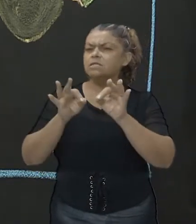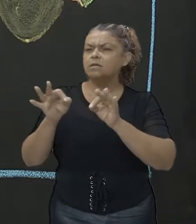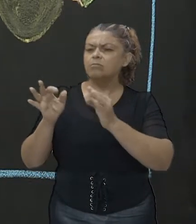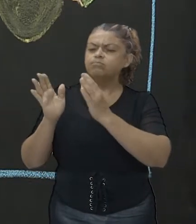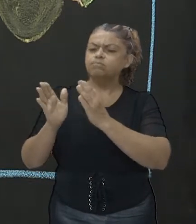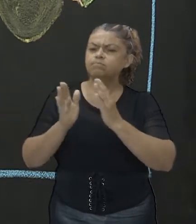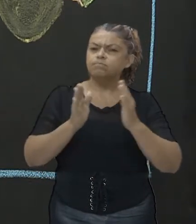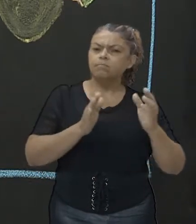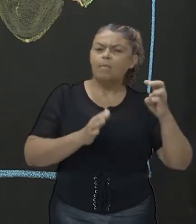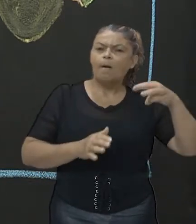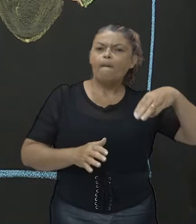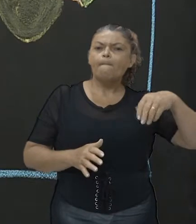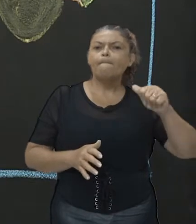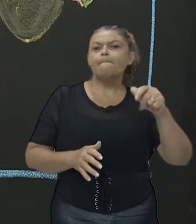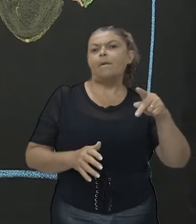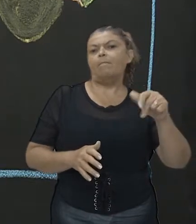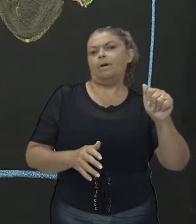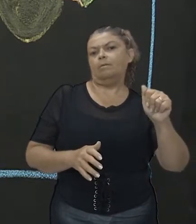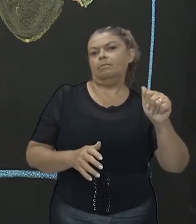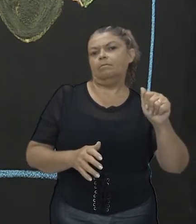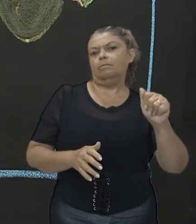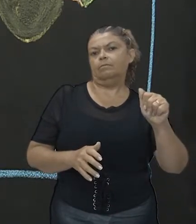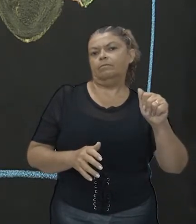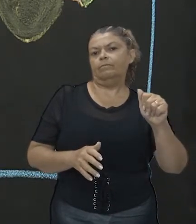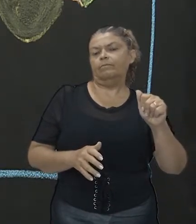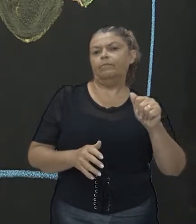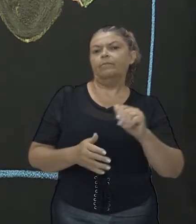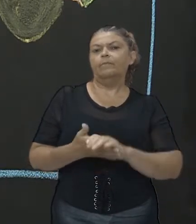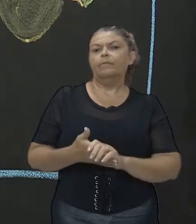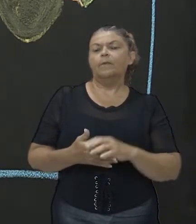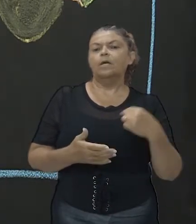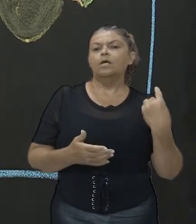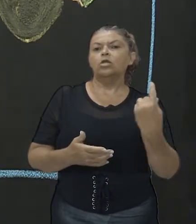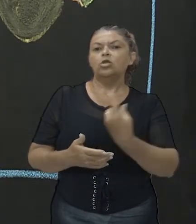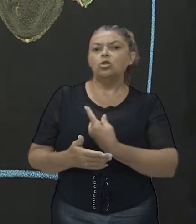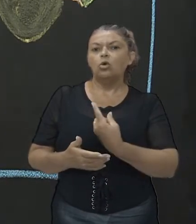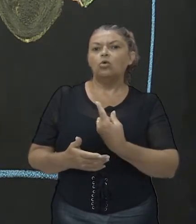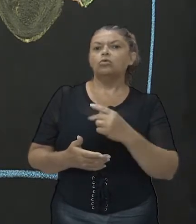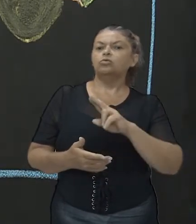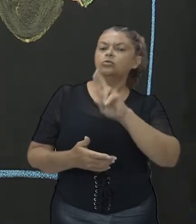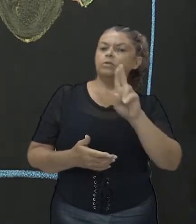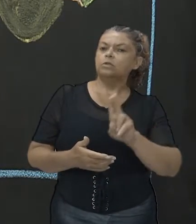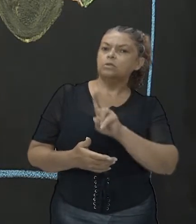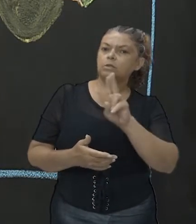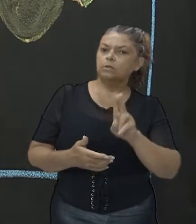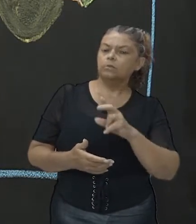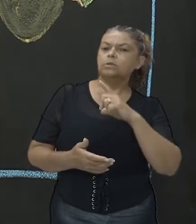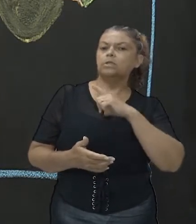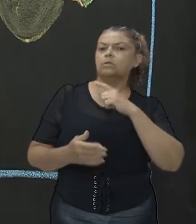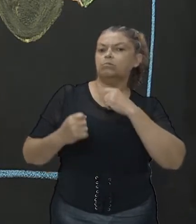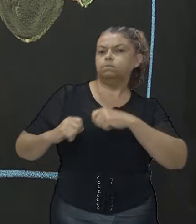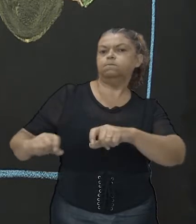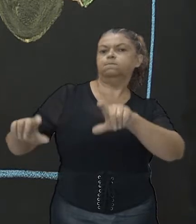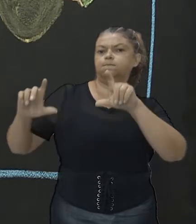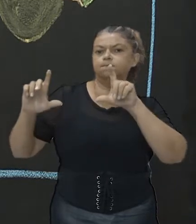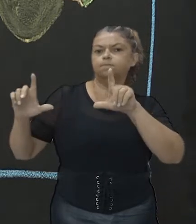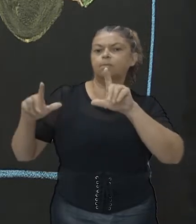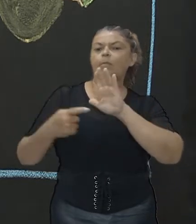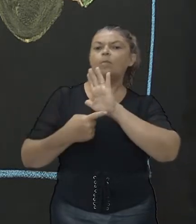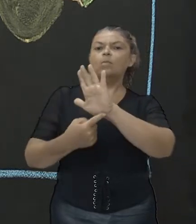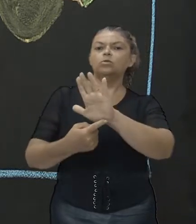mapa chamado mapa em anamorfose. Quando nós utilizamos esse tipo de técnica na cartografia, nós queremos mostrar o